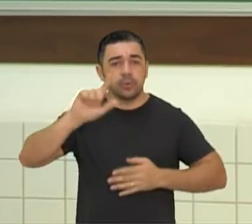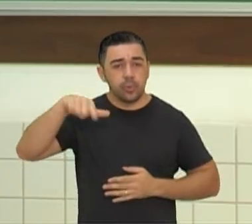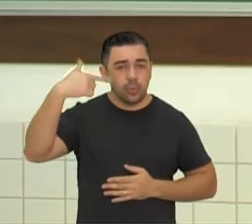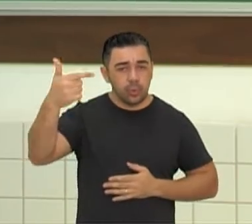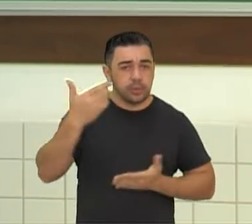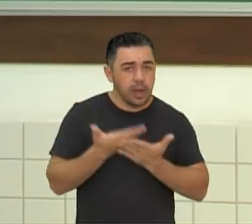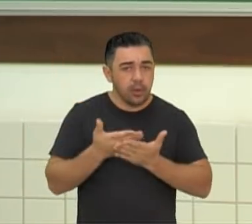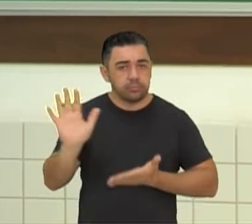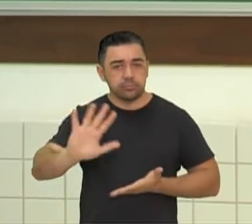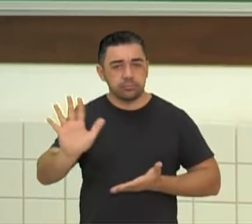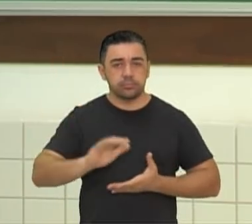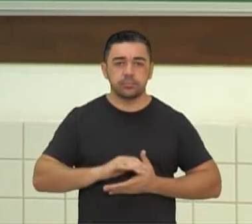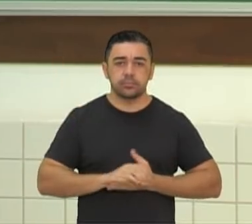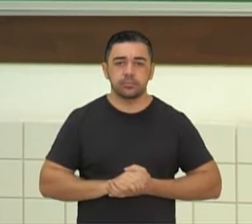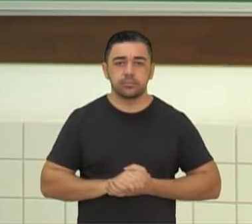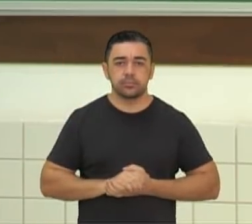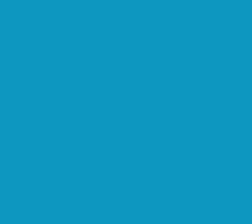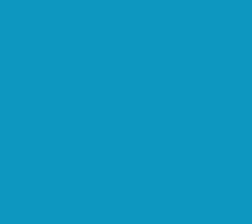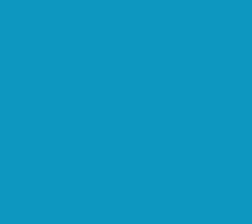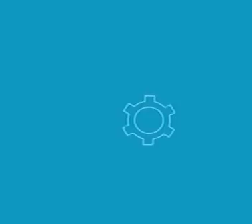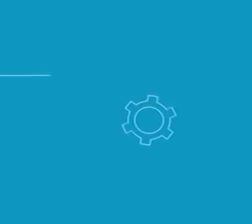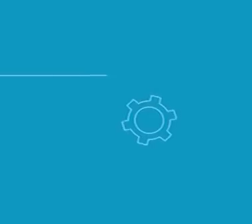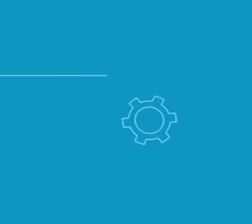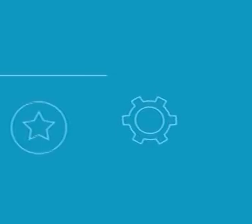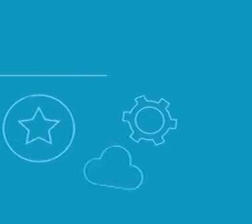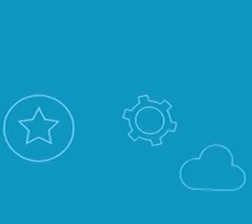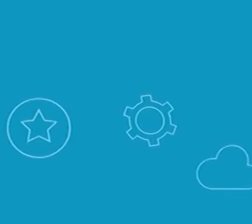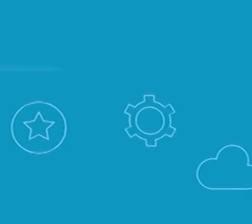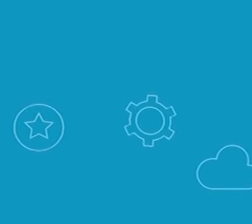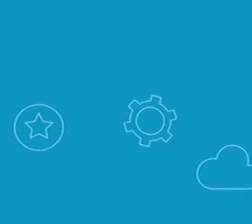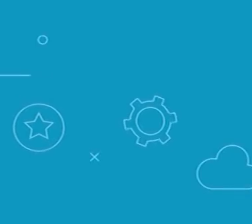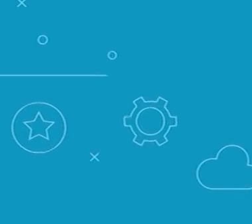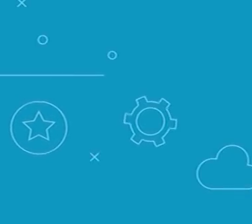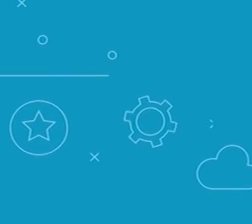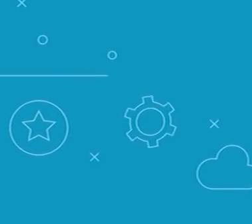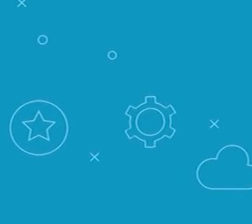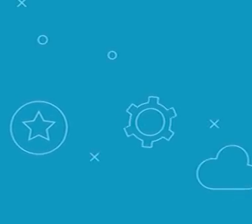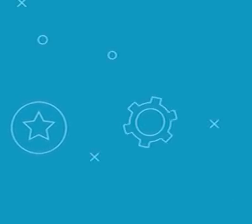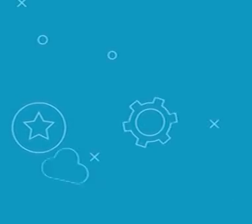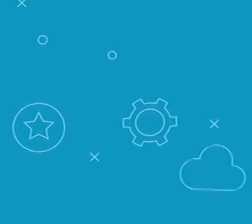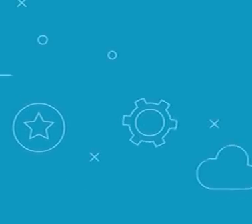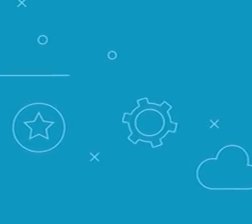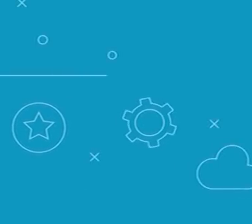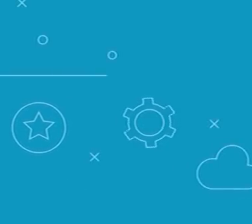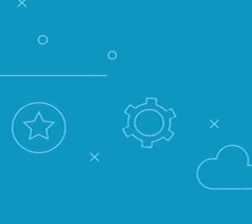na próxima aula. Até lá!